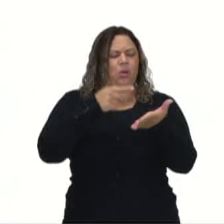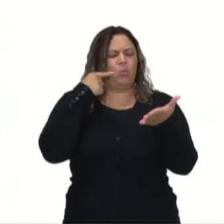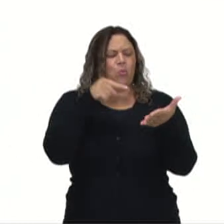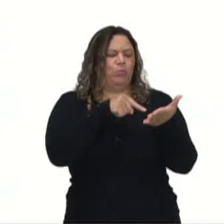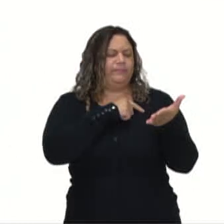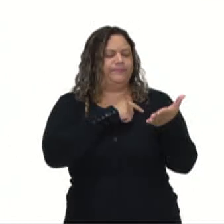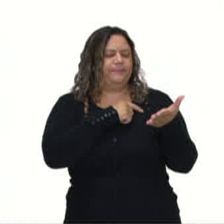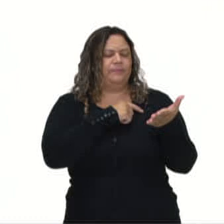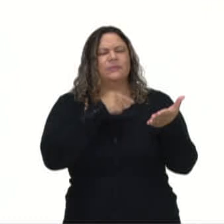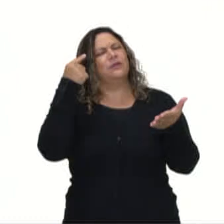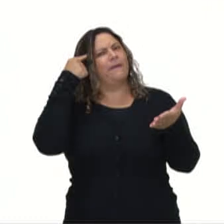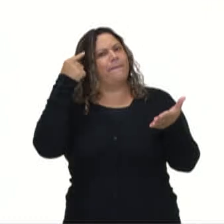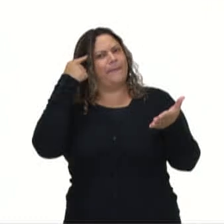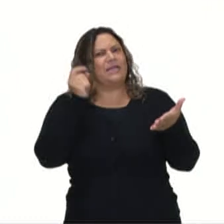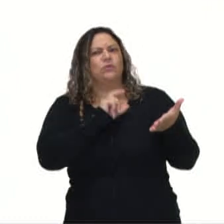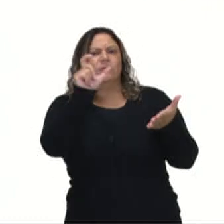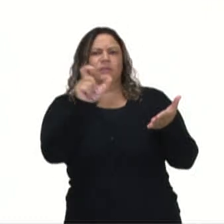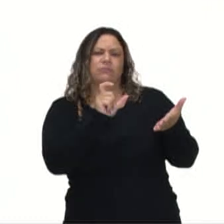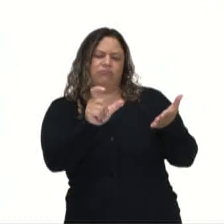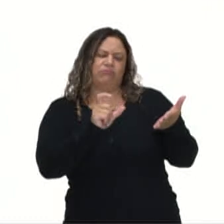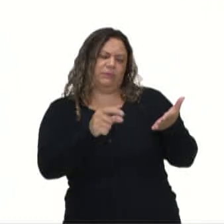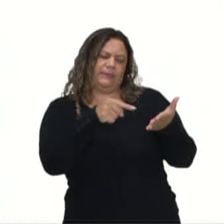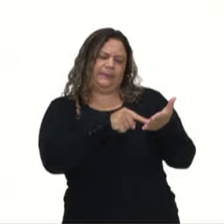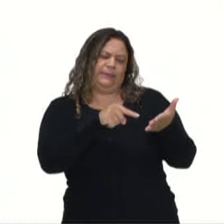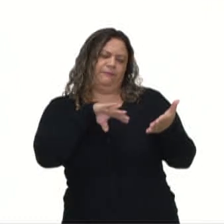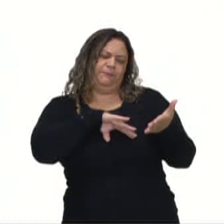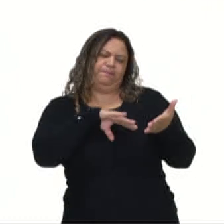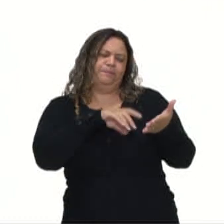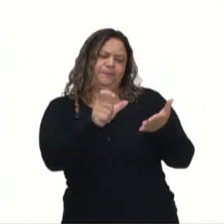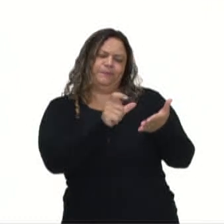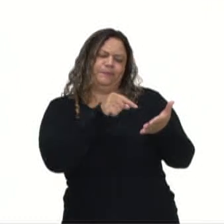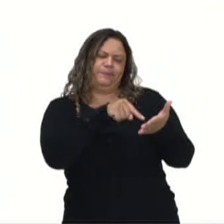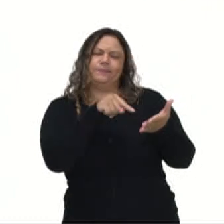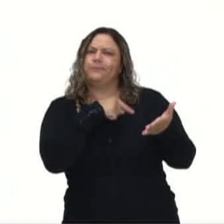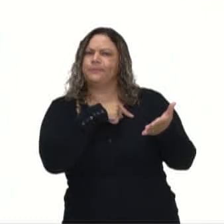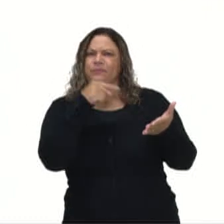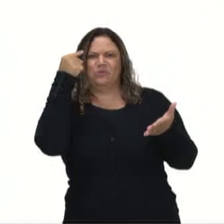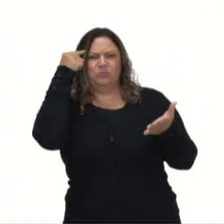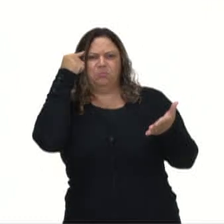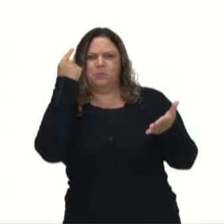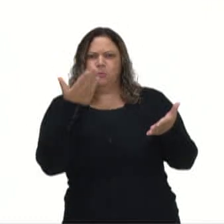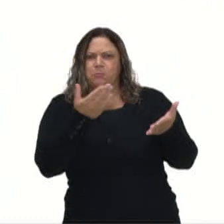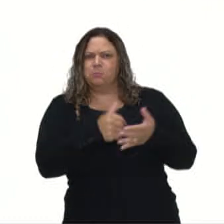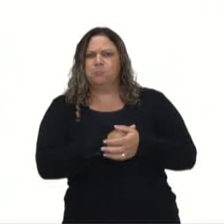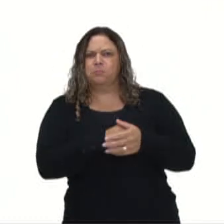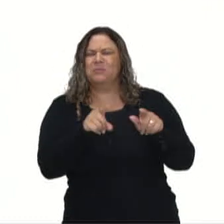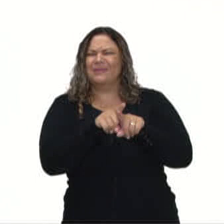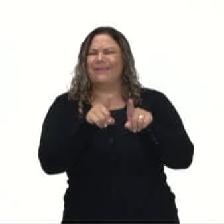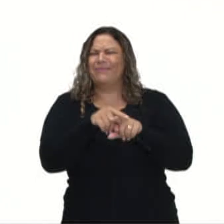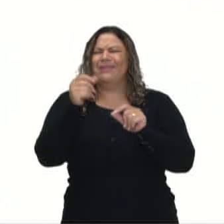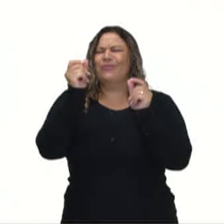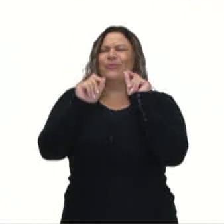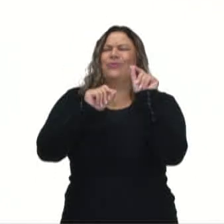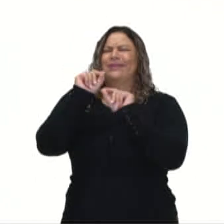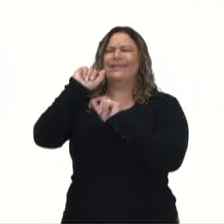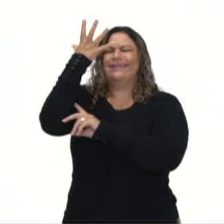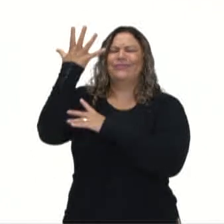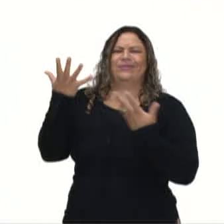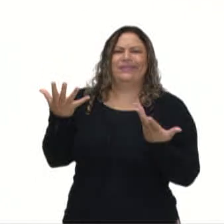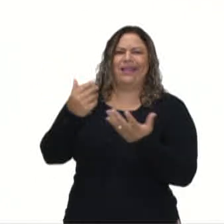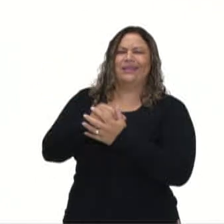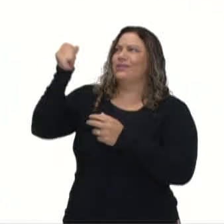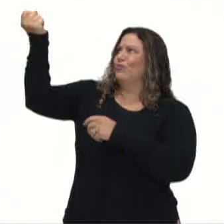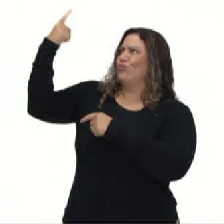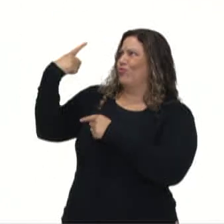ortográfica. Não sei por que não me perguntam o que penso também do último eclipse do Sol ou da candidatura